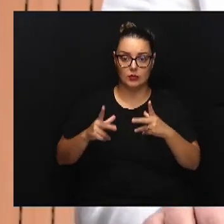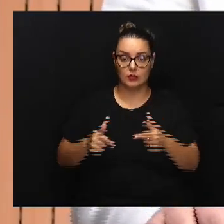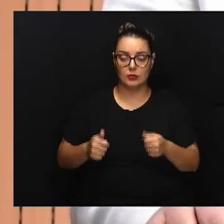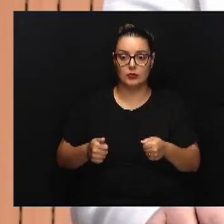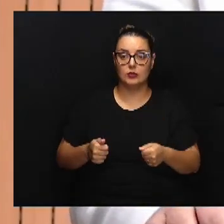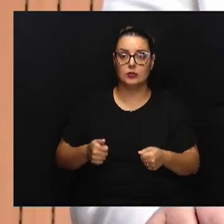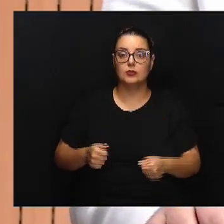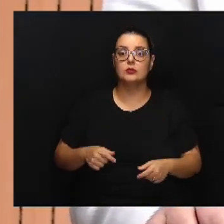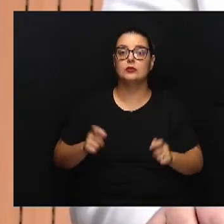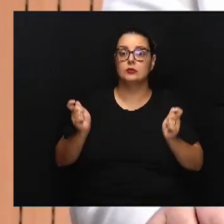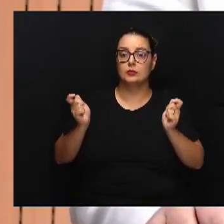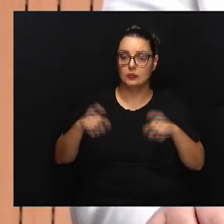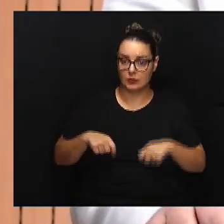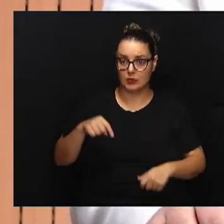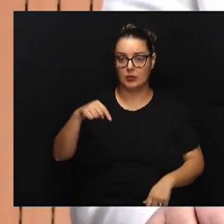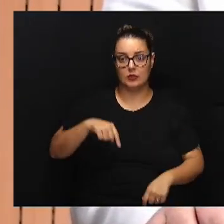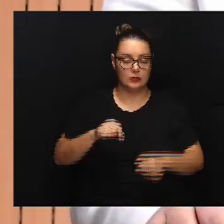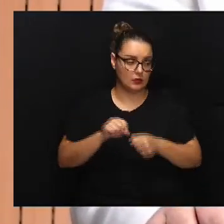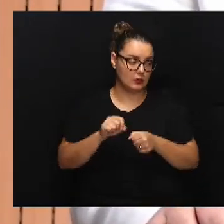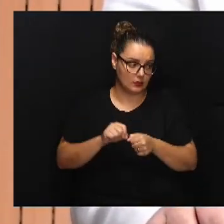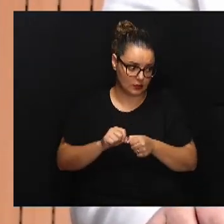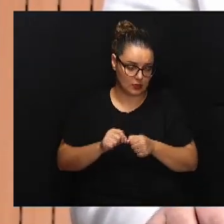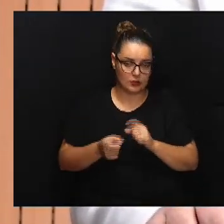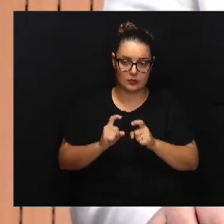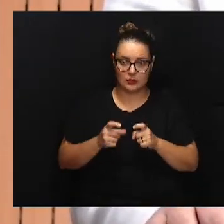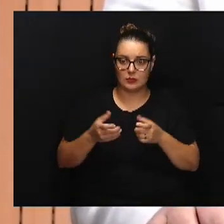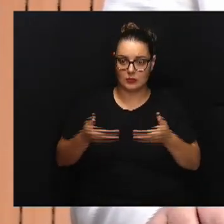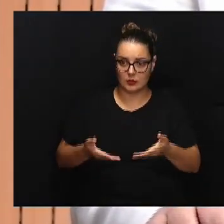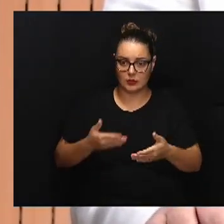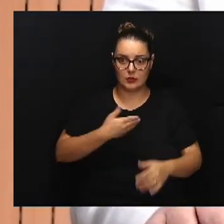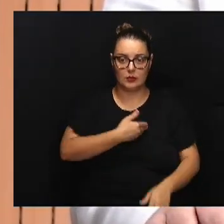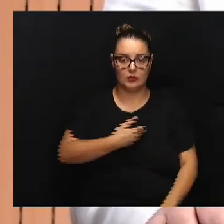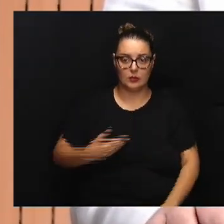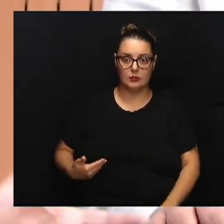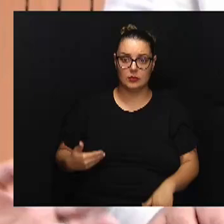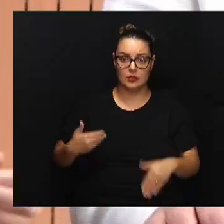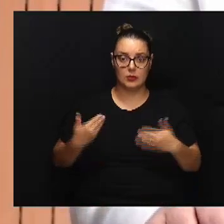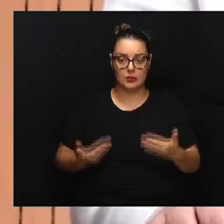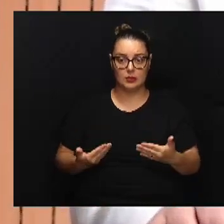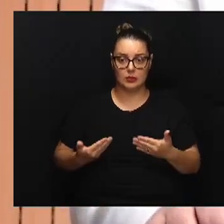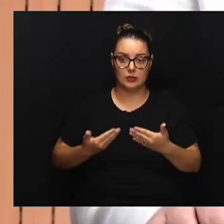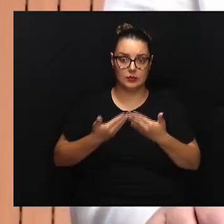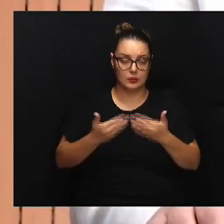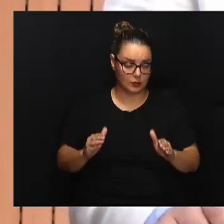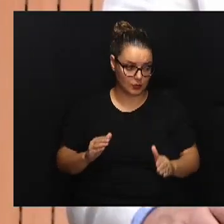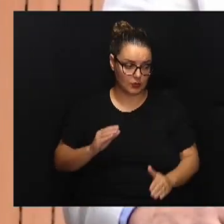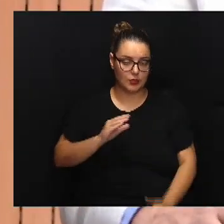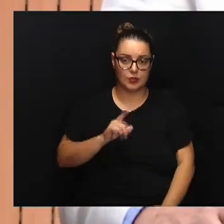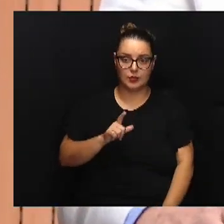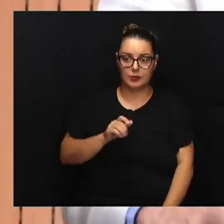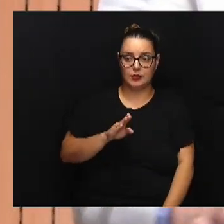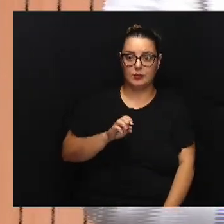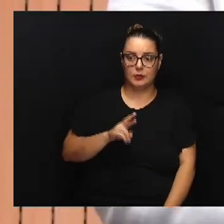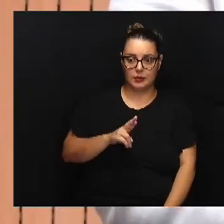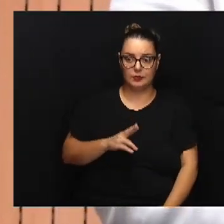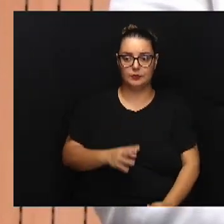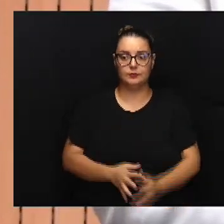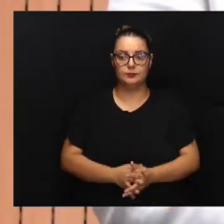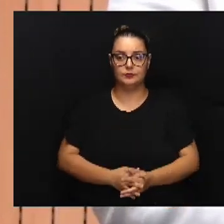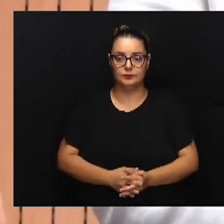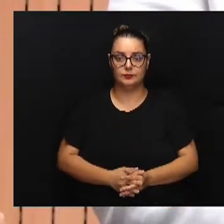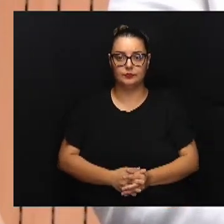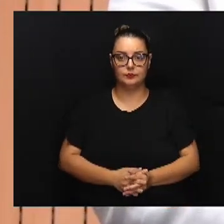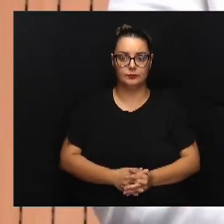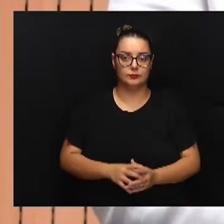que tornam possível a realização dessa reunião pública. Então, vou passar a palavra para o Kleber,